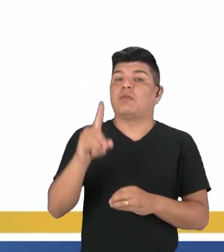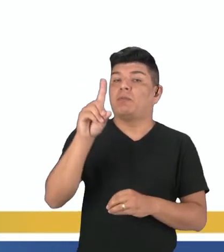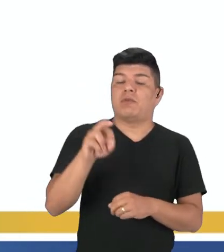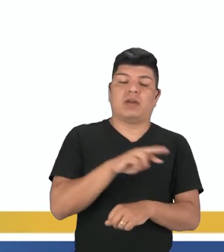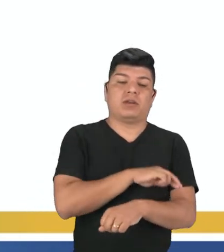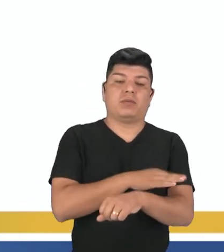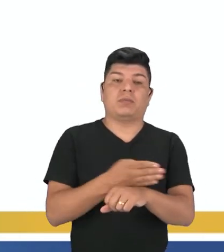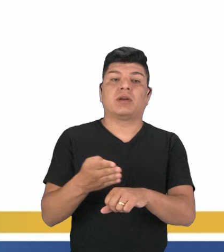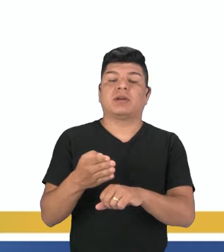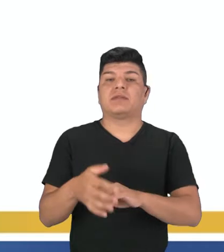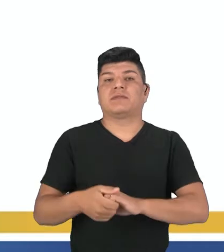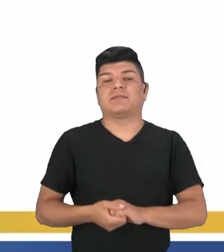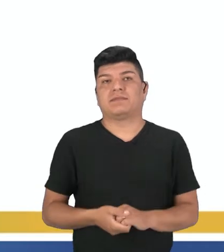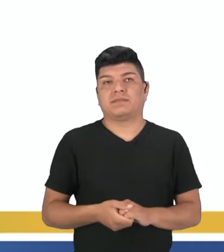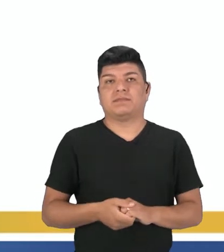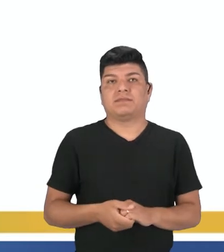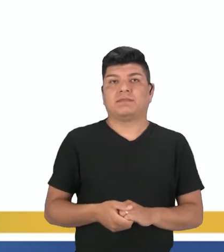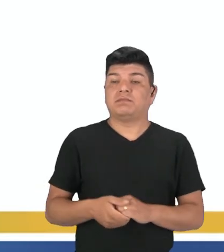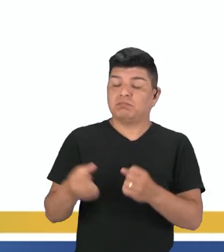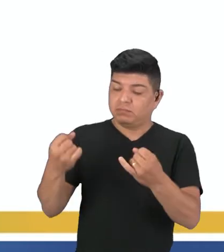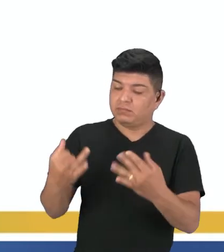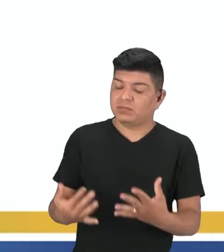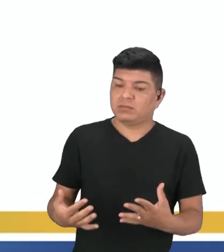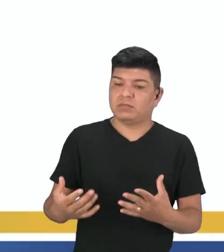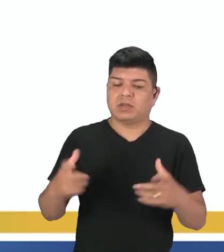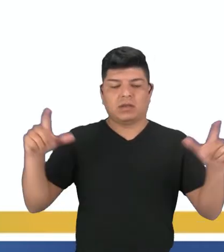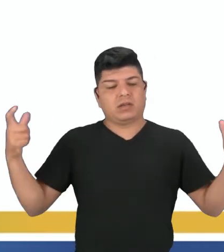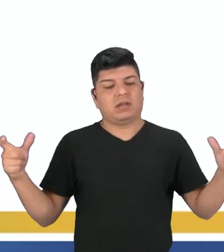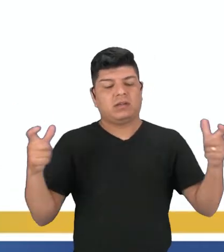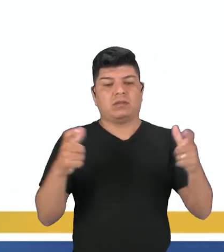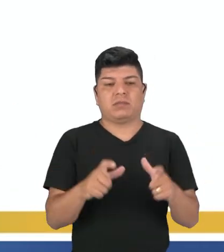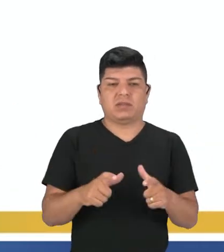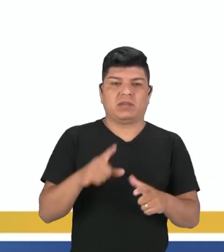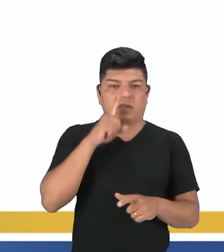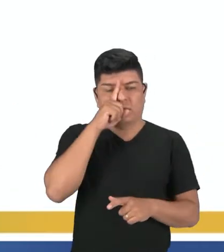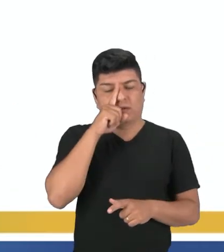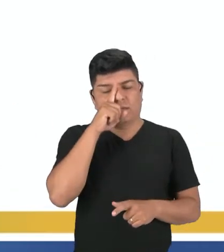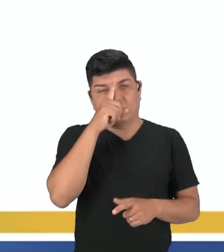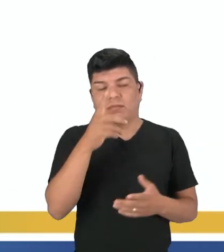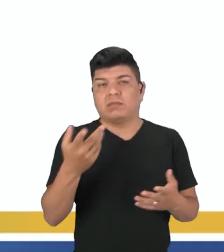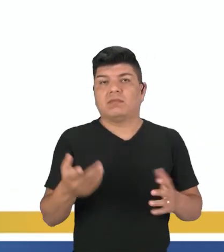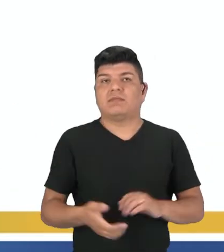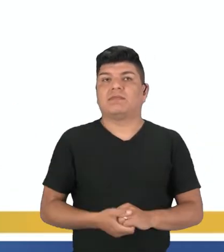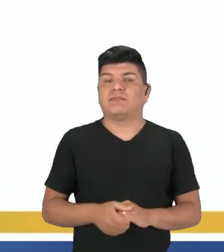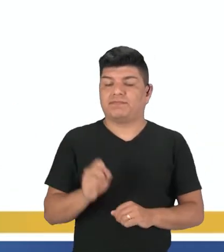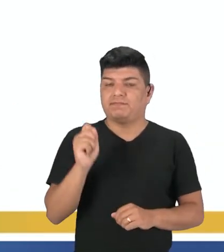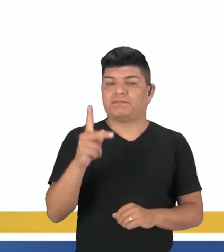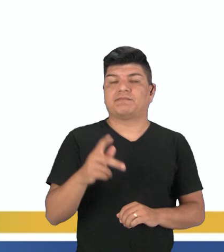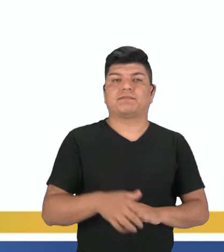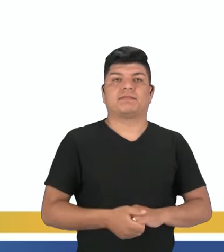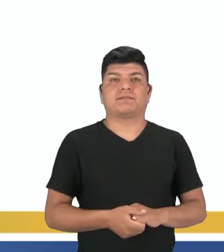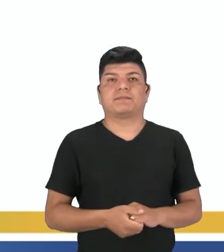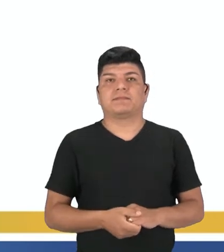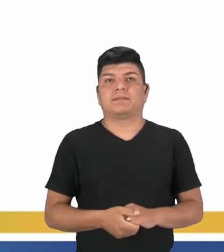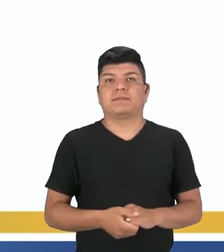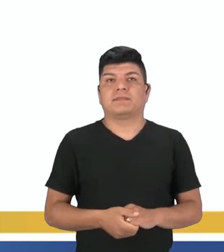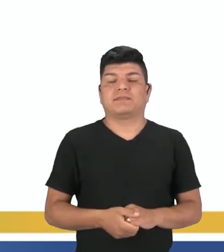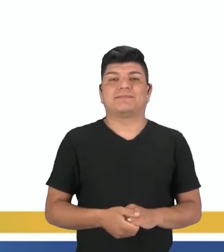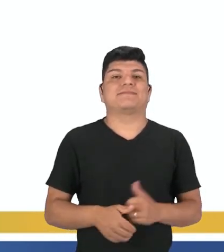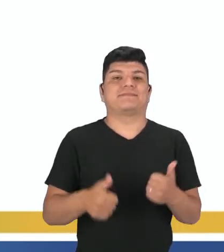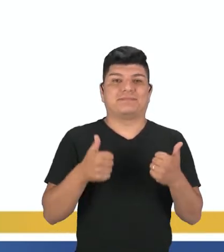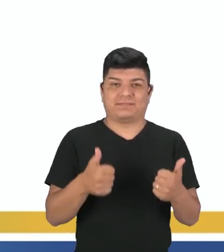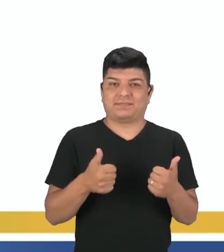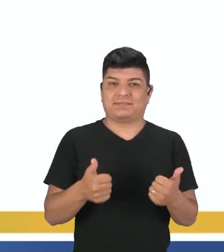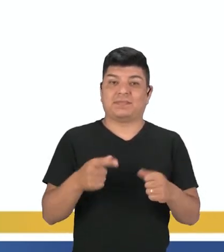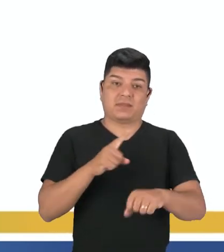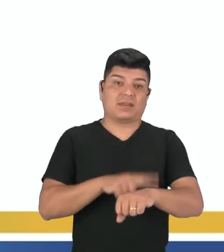like? Como é Rio Branco? Descreve Rio Branco. Rio Branco é grande, é pequeno, é perigoso, enfim, ok? E é